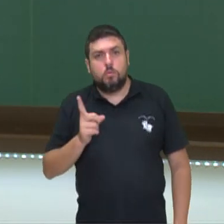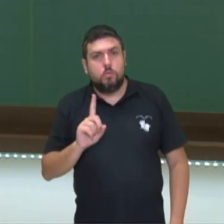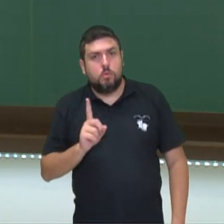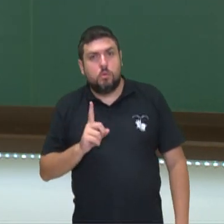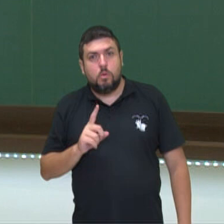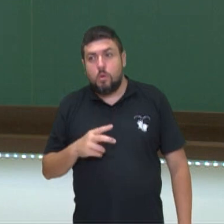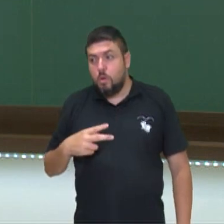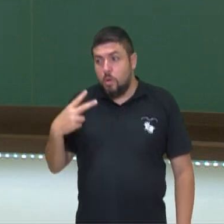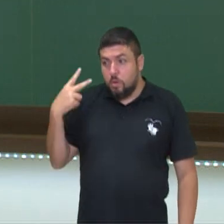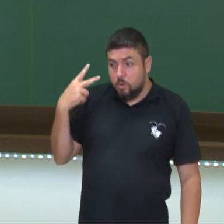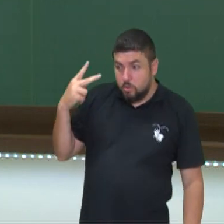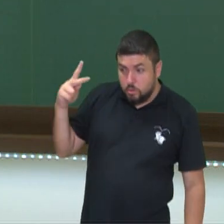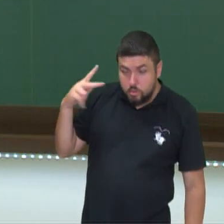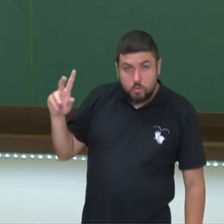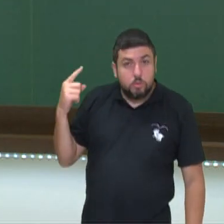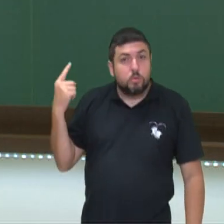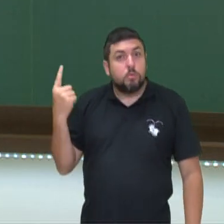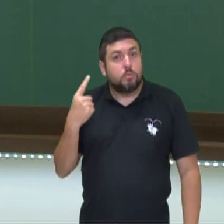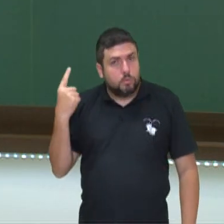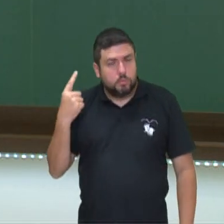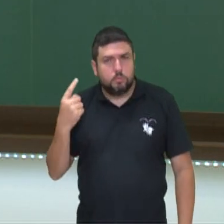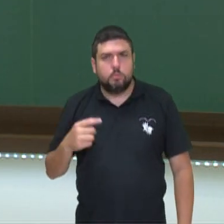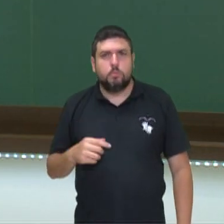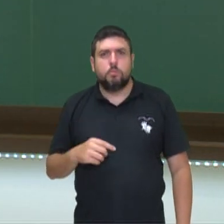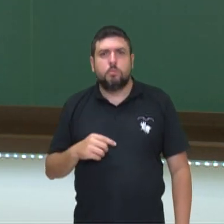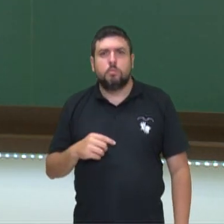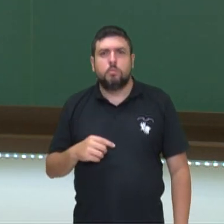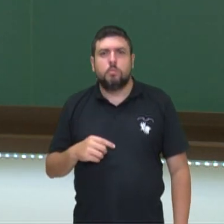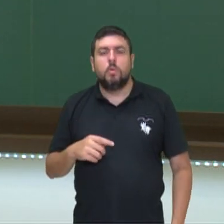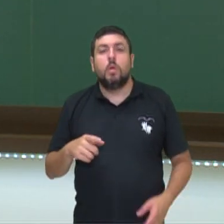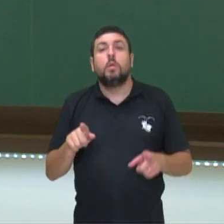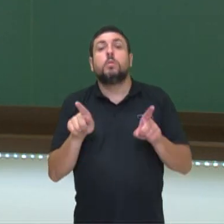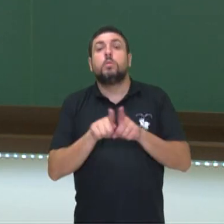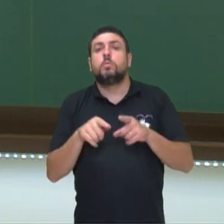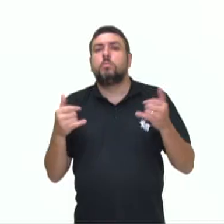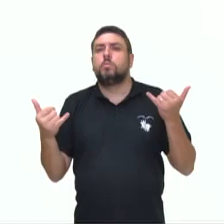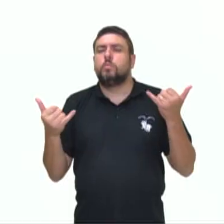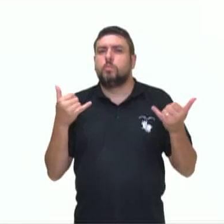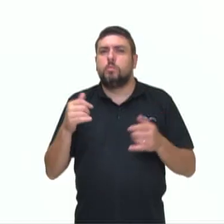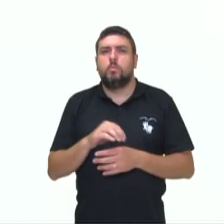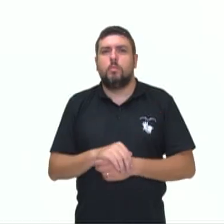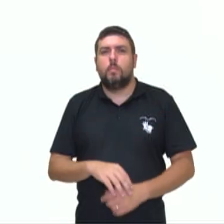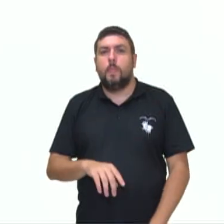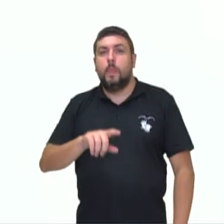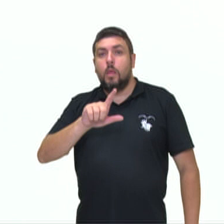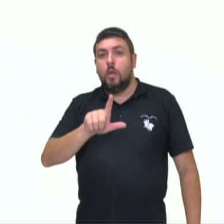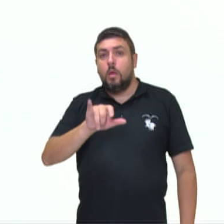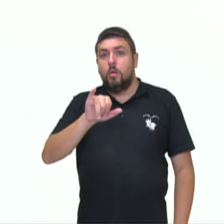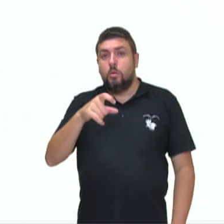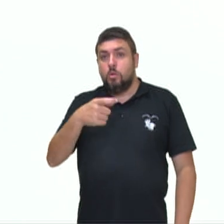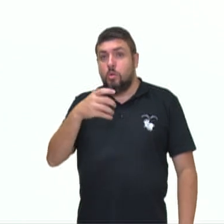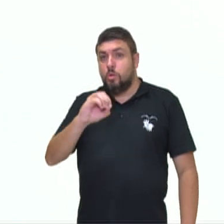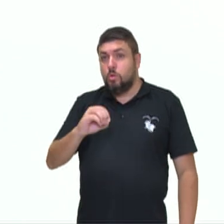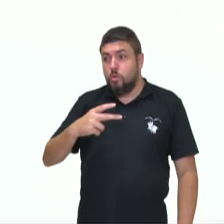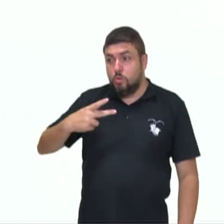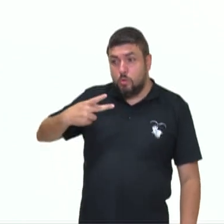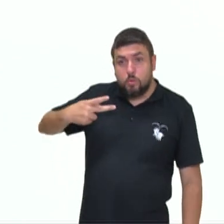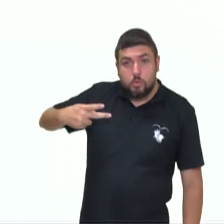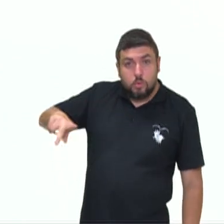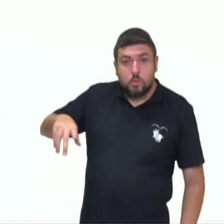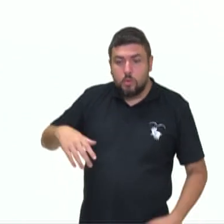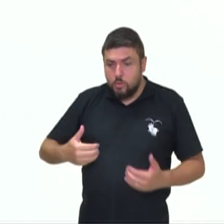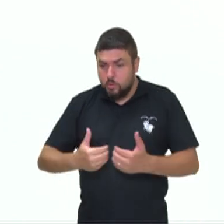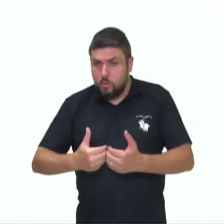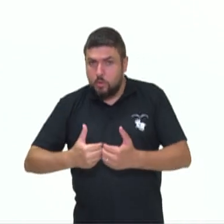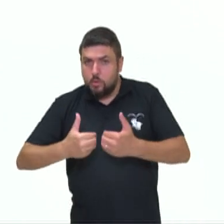refeição sozinha dentro do quarto. E mais uma informação. O lixo deve ser retirado em cesto